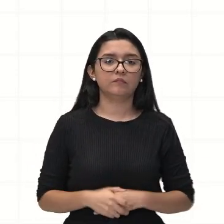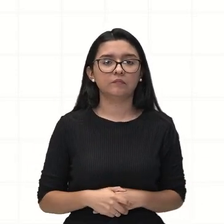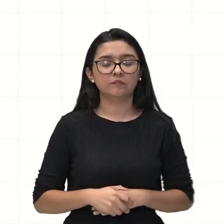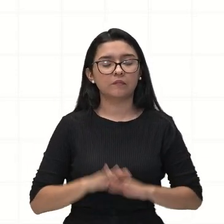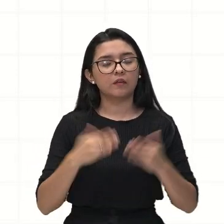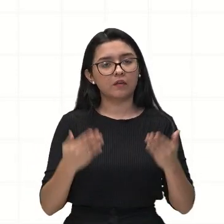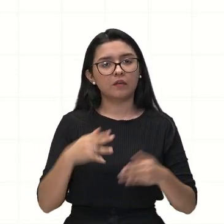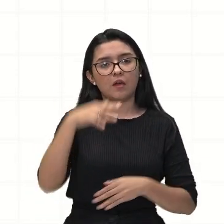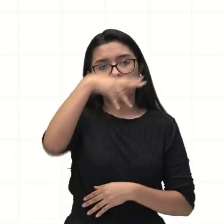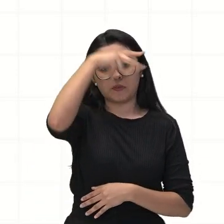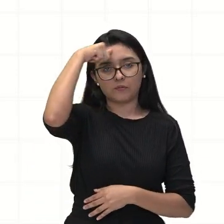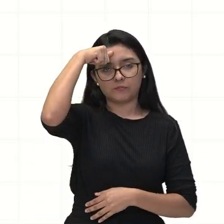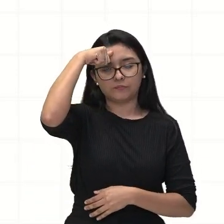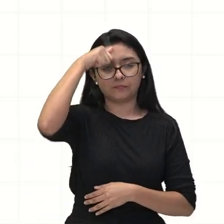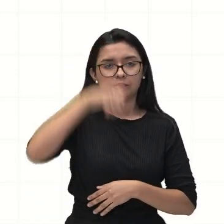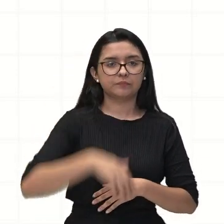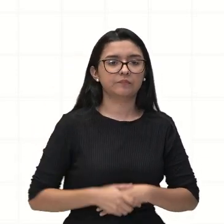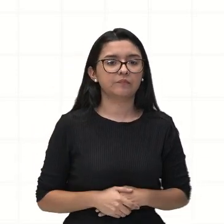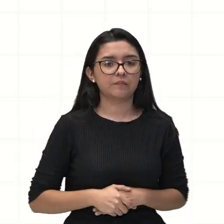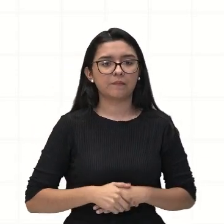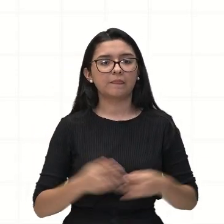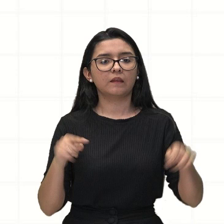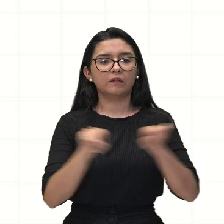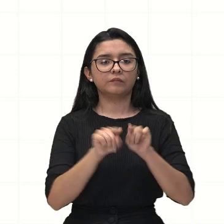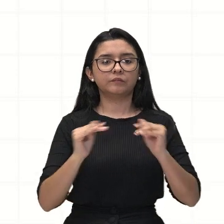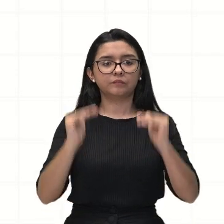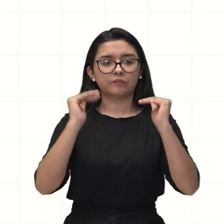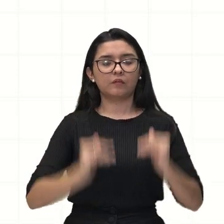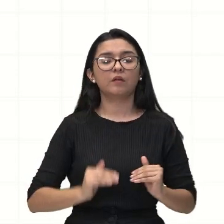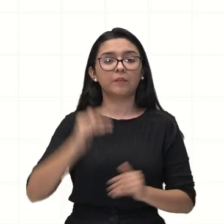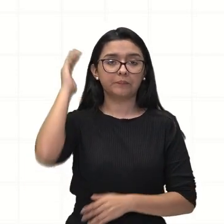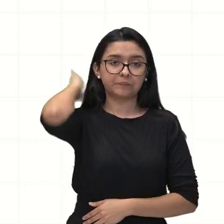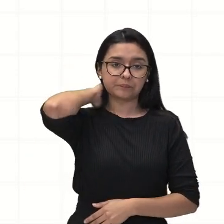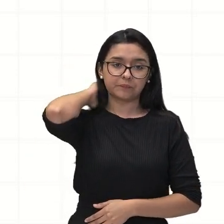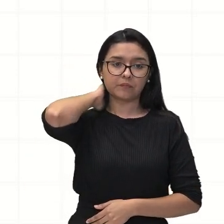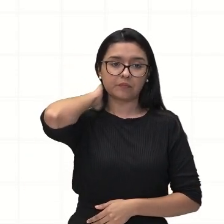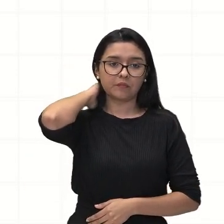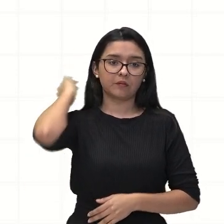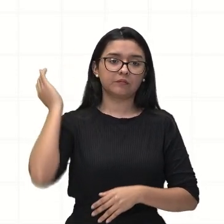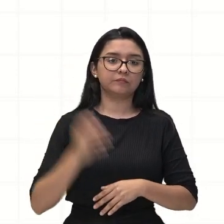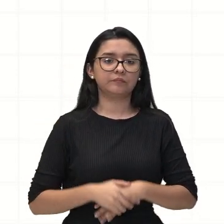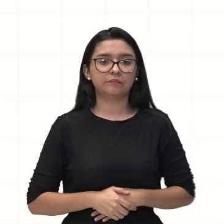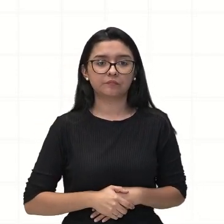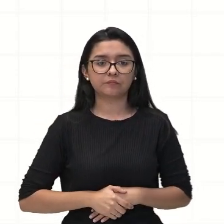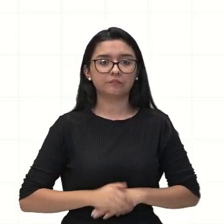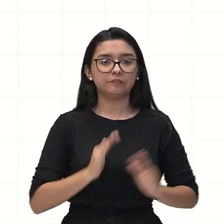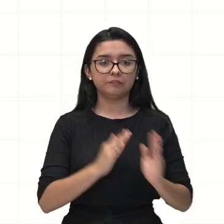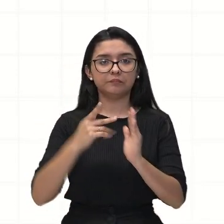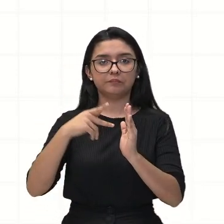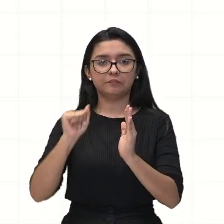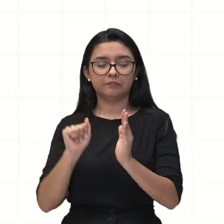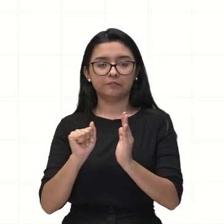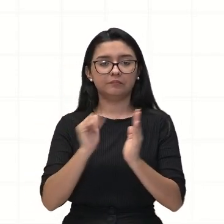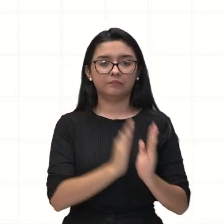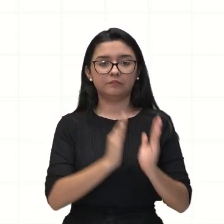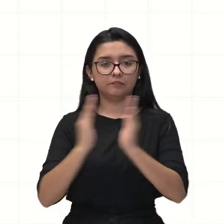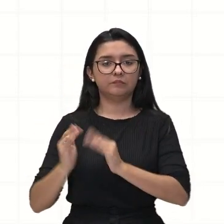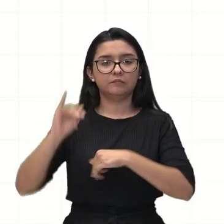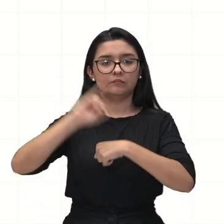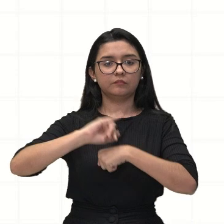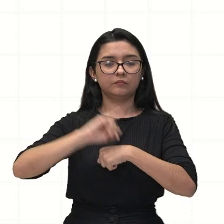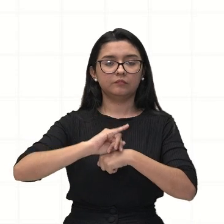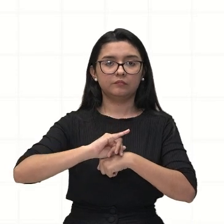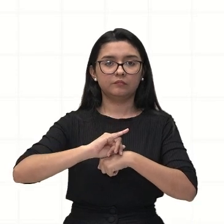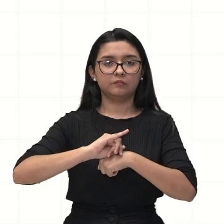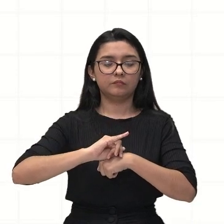capital, Manaus. Nosso vizinho aqui ao lado, Pará. A sigla é PA. E